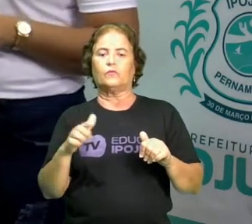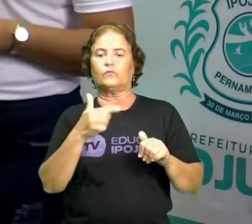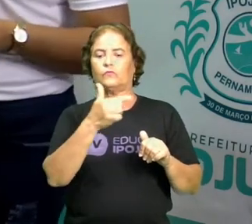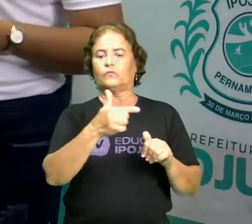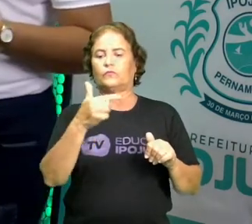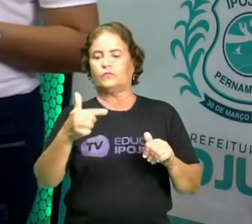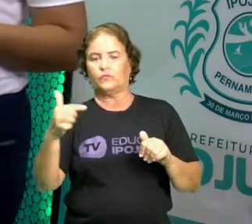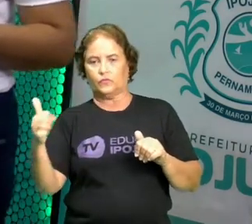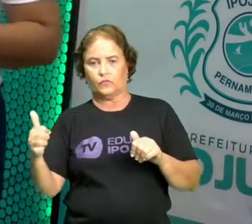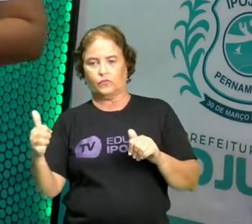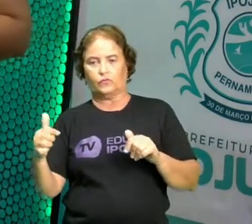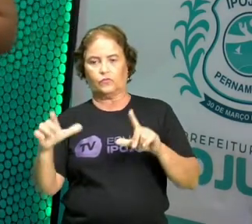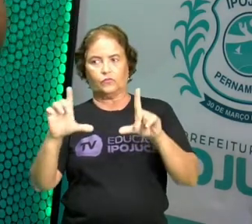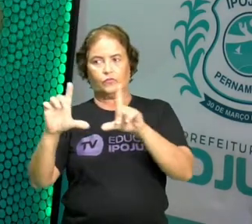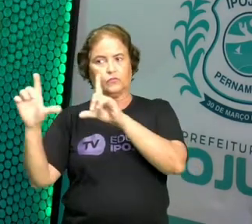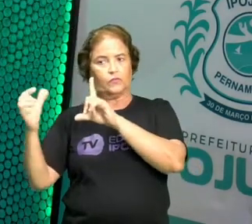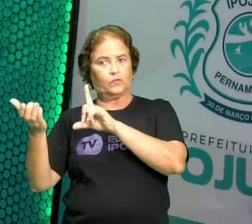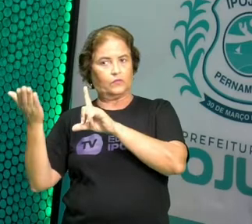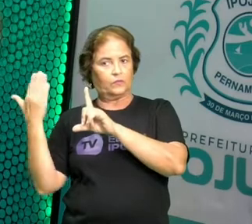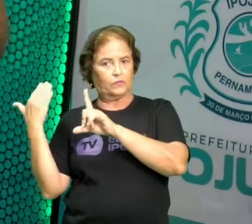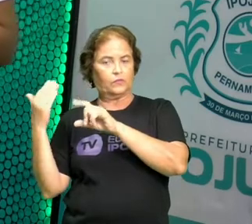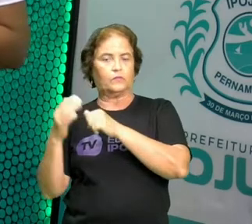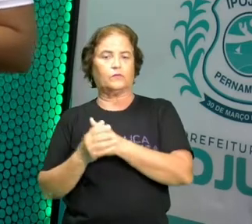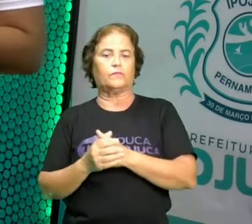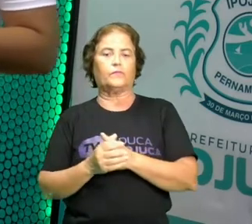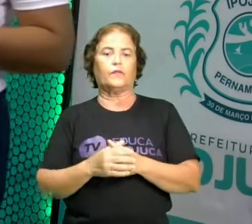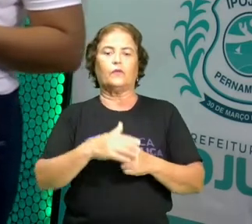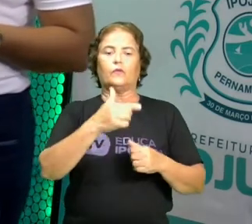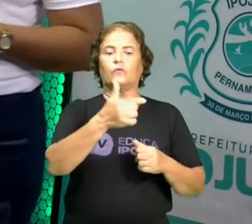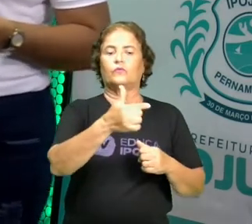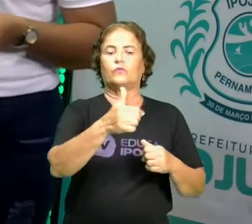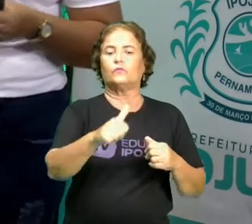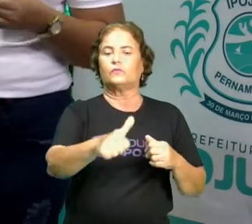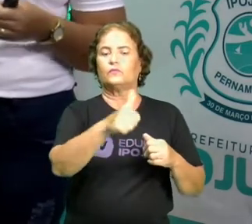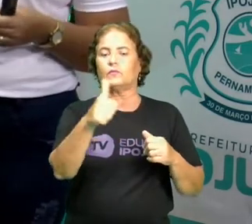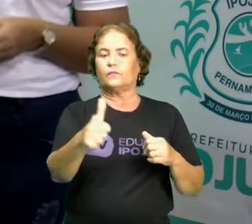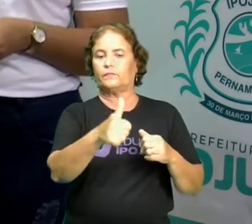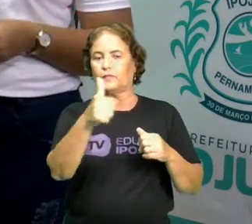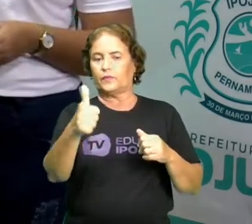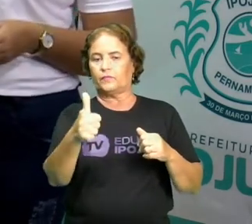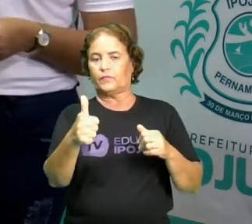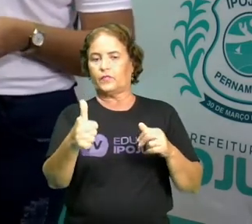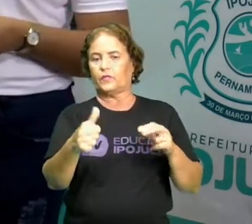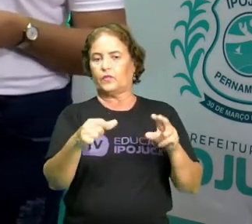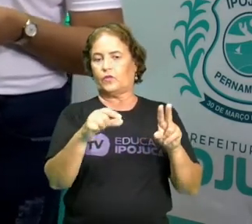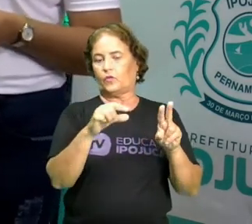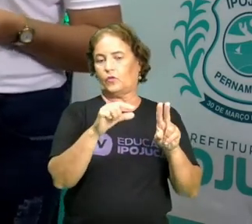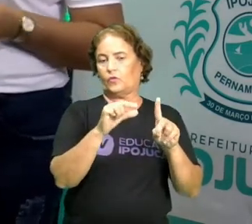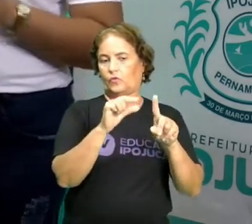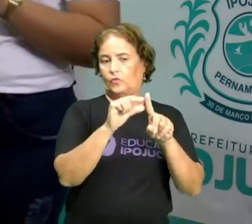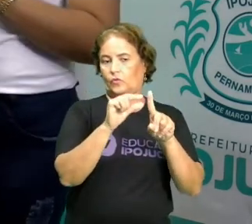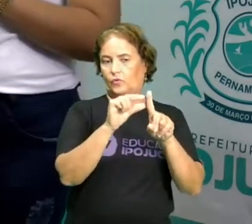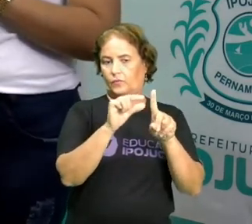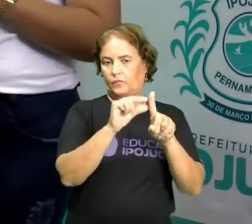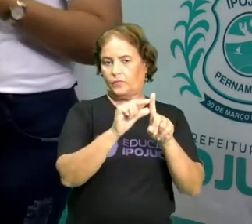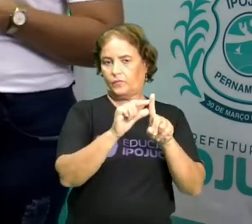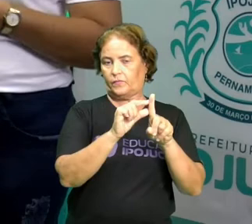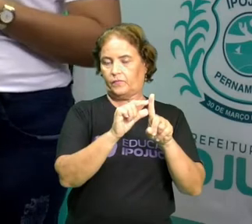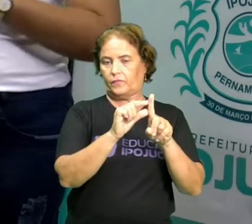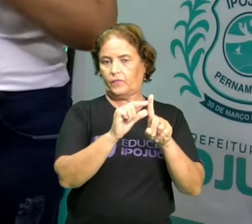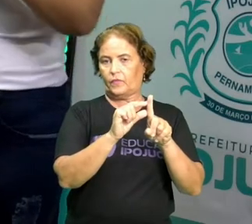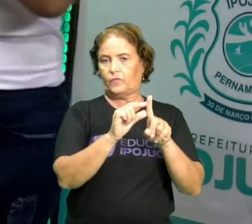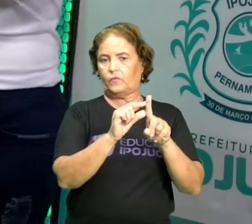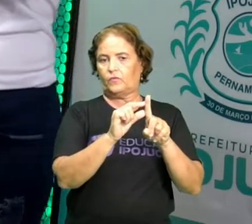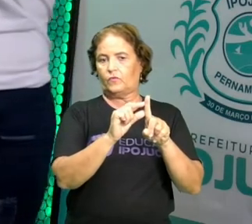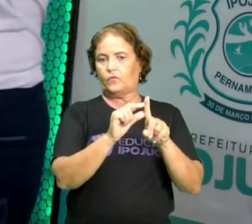anterior? O 2 da primeira ordem, ele representa o valor das duas unidades. Então, os 2 final,